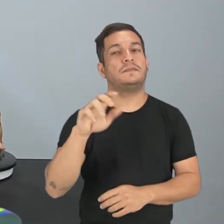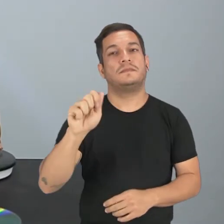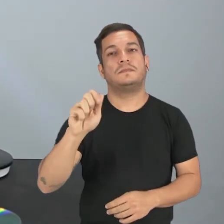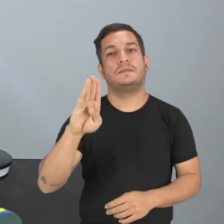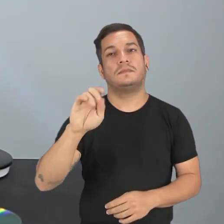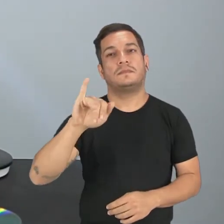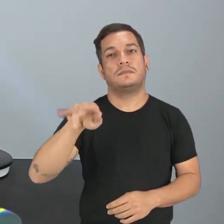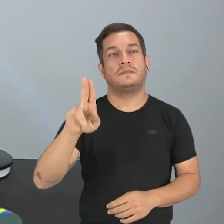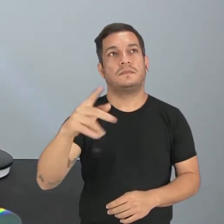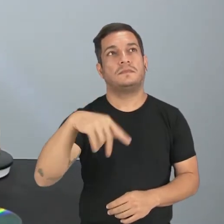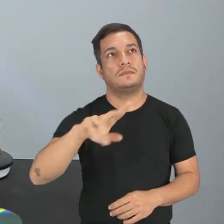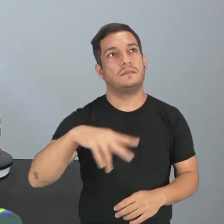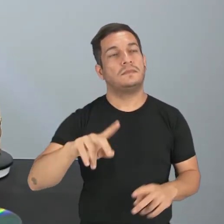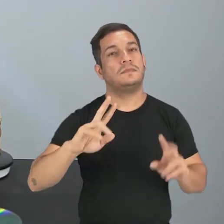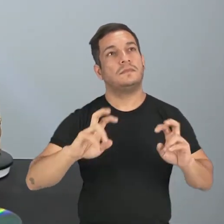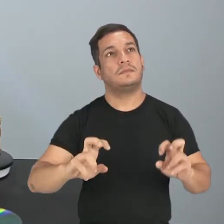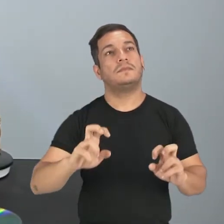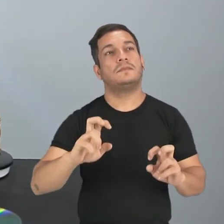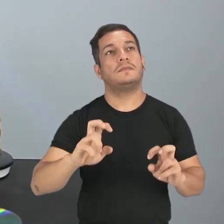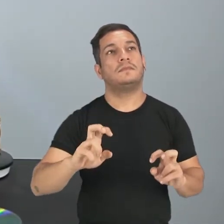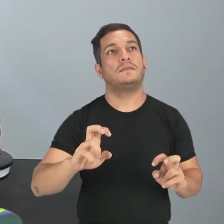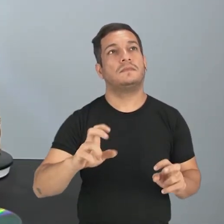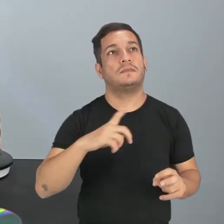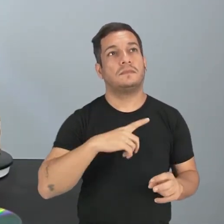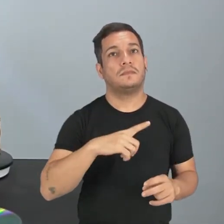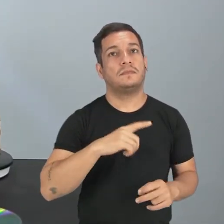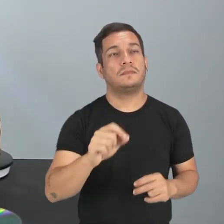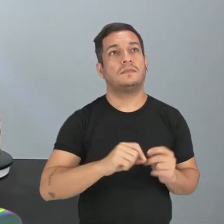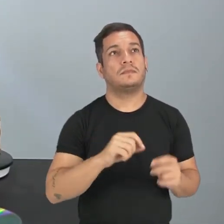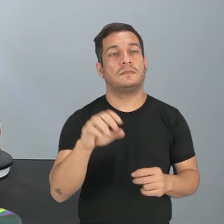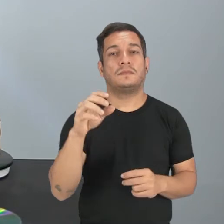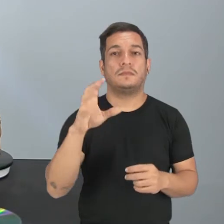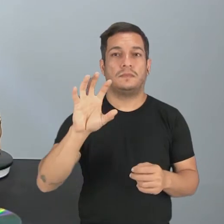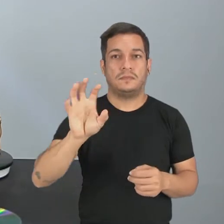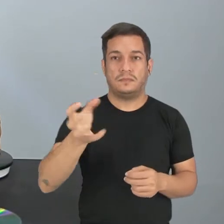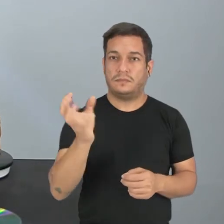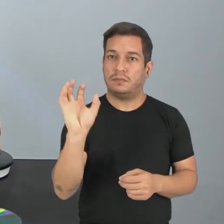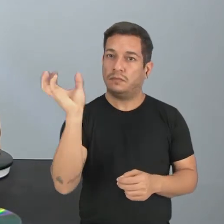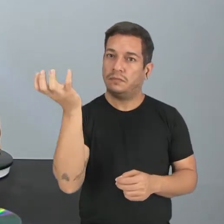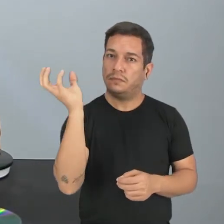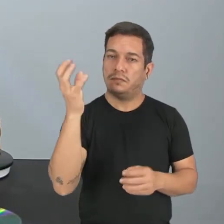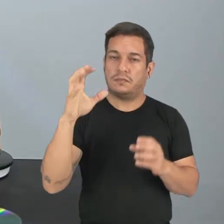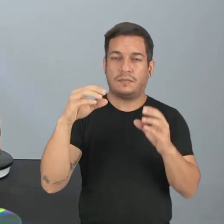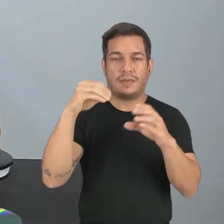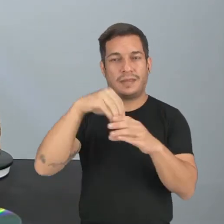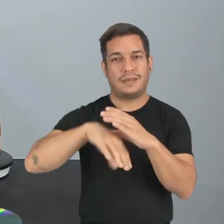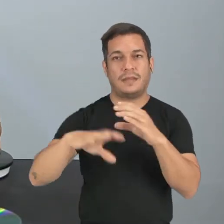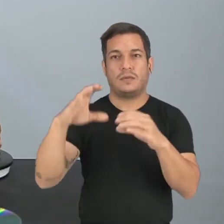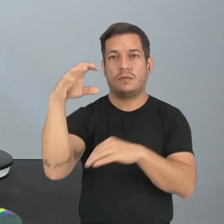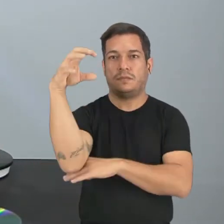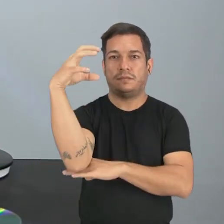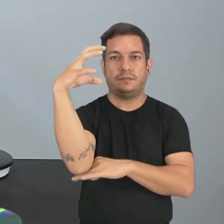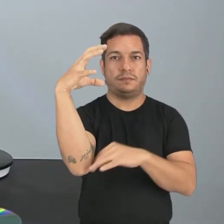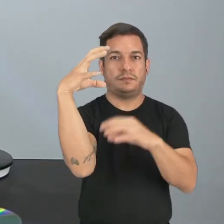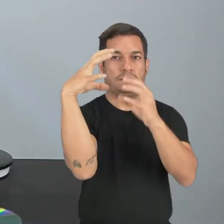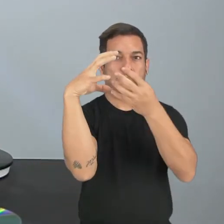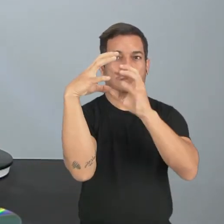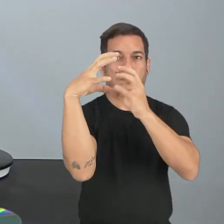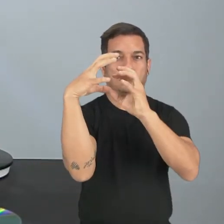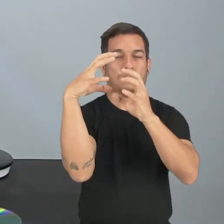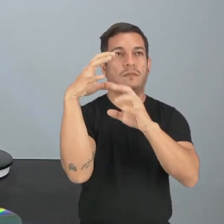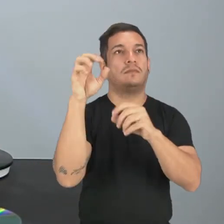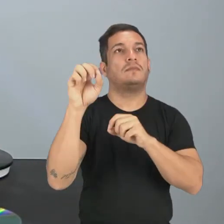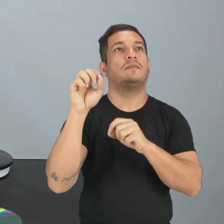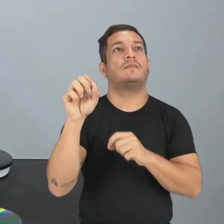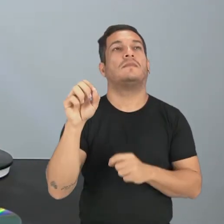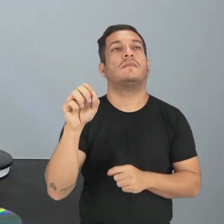E aí, como vocês podem perceber, existe uma lâmpada. E essa lâmpada, ela só passa a